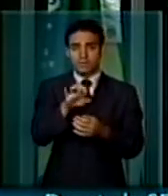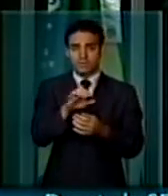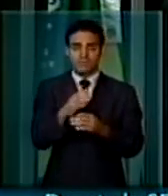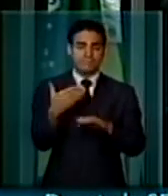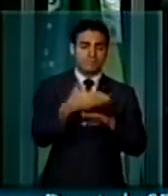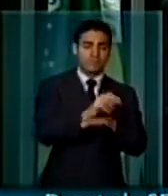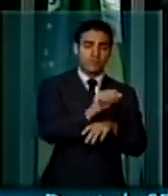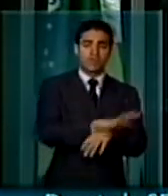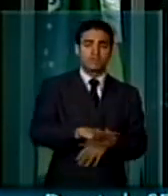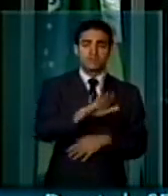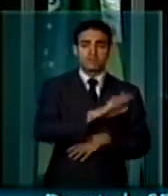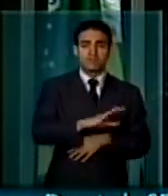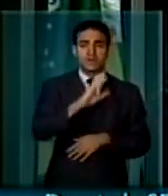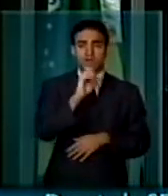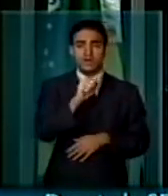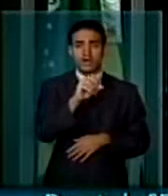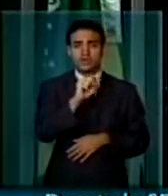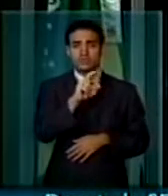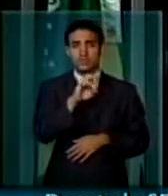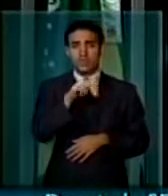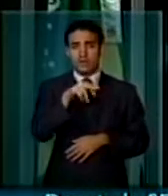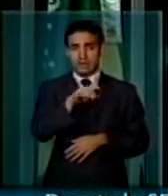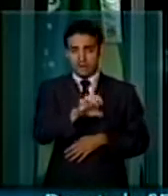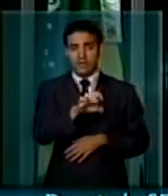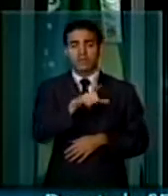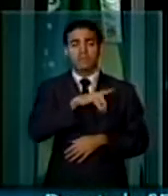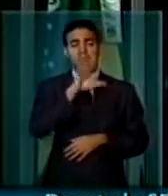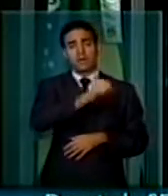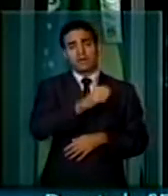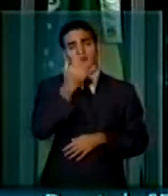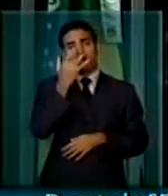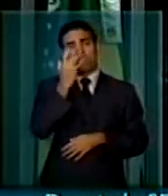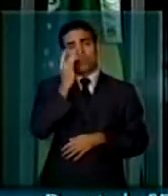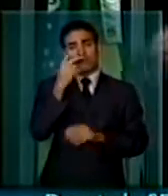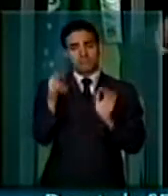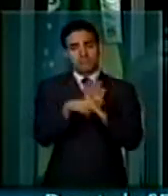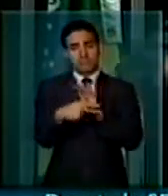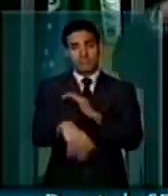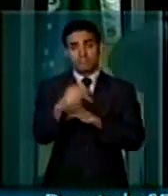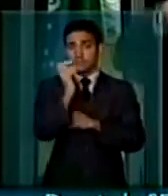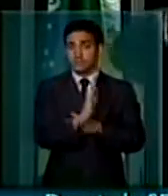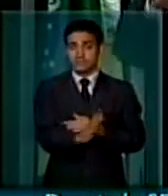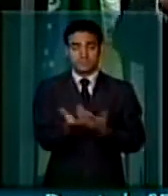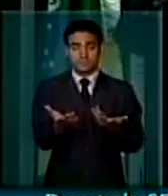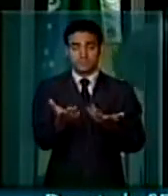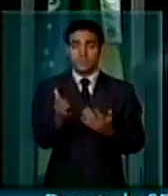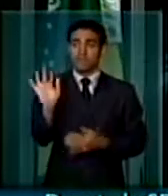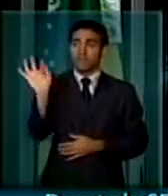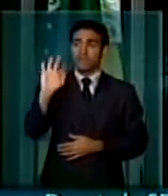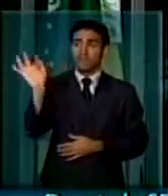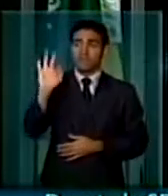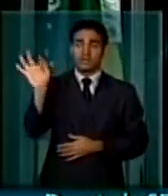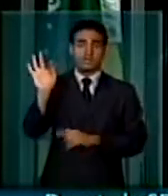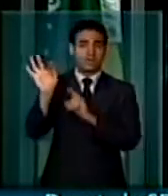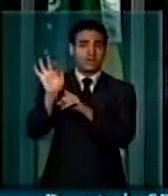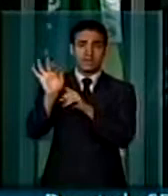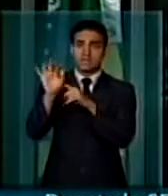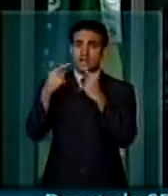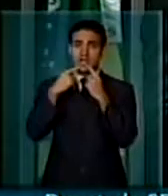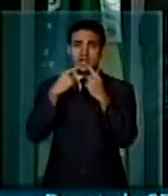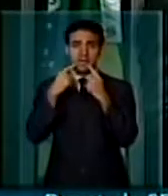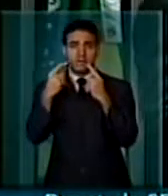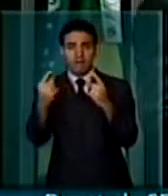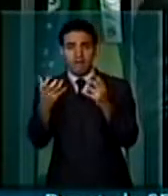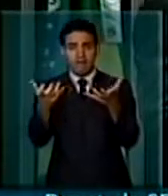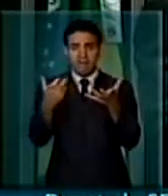Calçoene, do atual garimpo do Lourenço, buscar o ouro brasileiro. E os franceses reivindicavam para si as terras que ficavam